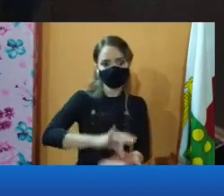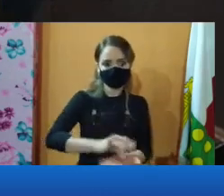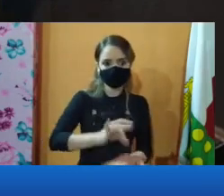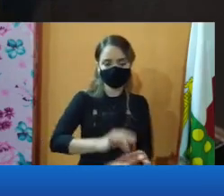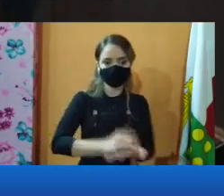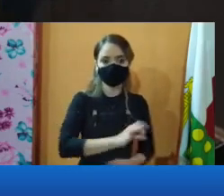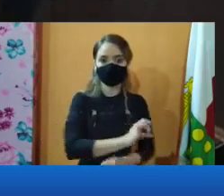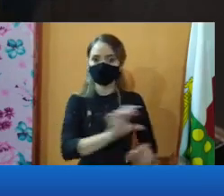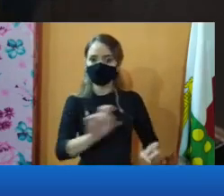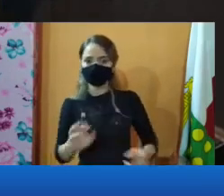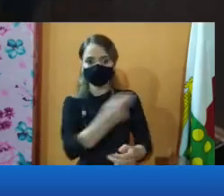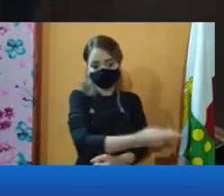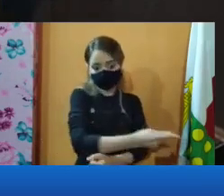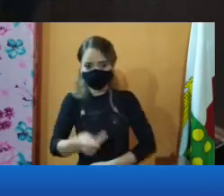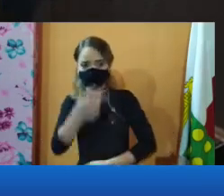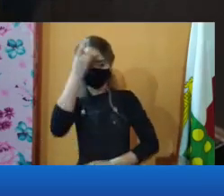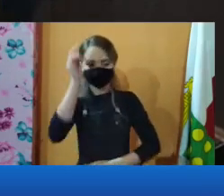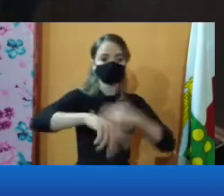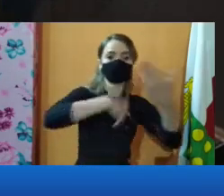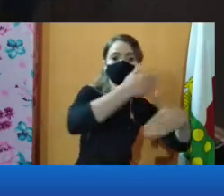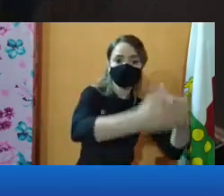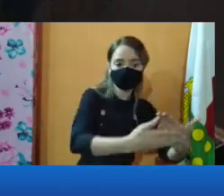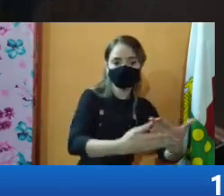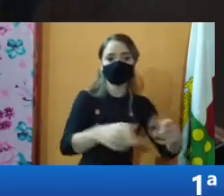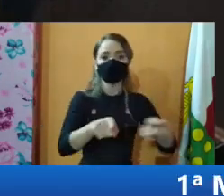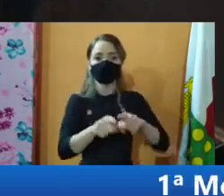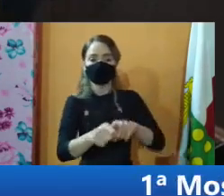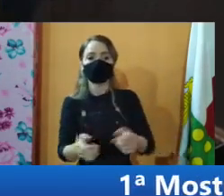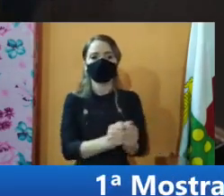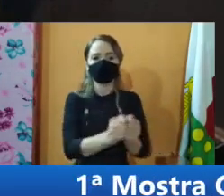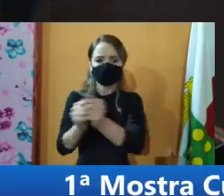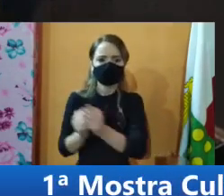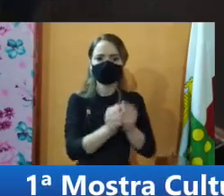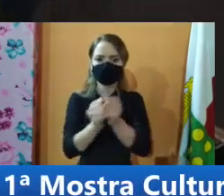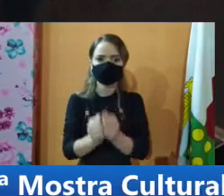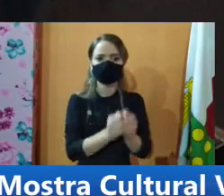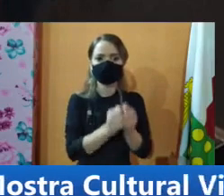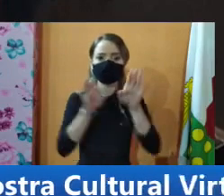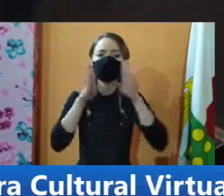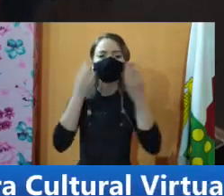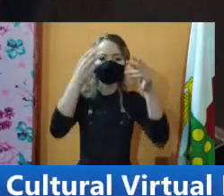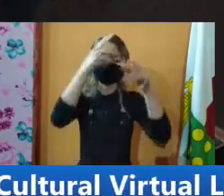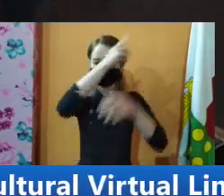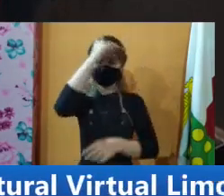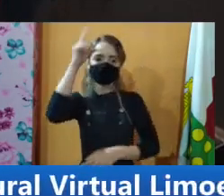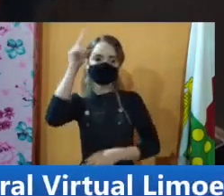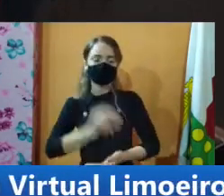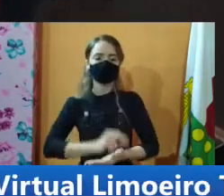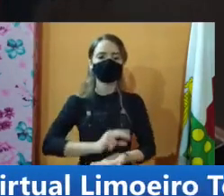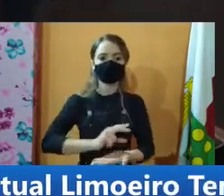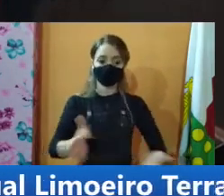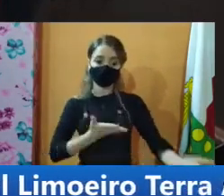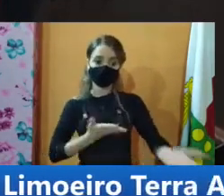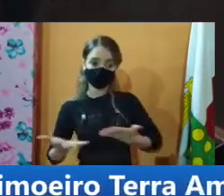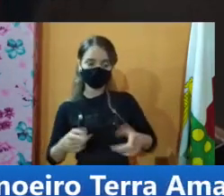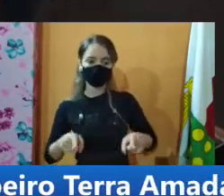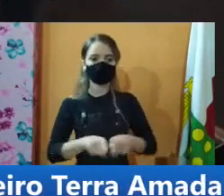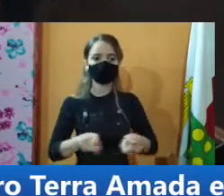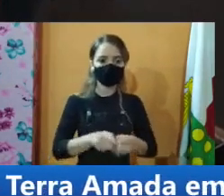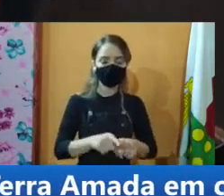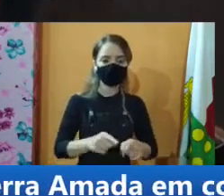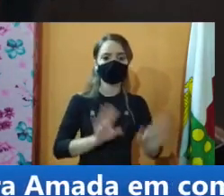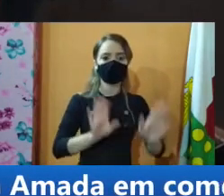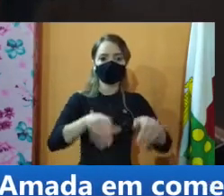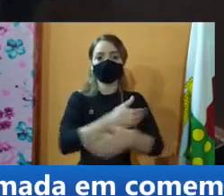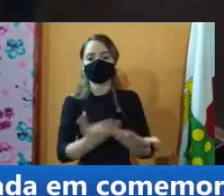Aos nossos visitantes e ao povo lá fora, que acompanha a gente pela Web TV Notícia, pelo site da Prefeitura ao vivo, e acompanha esse momento